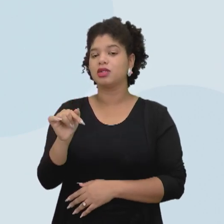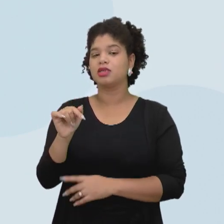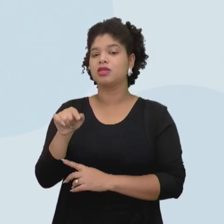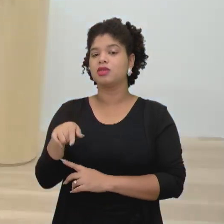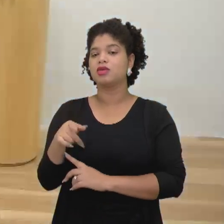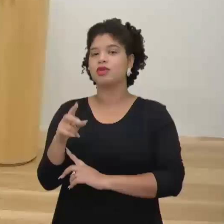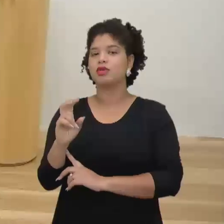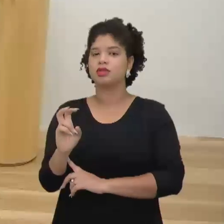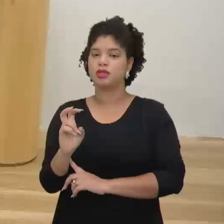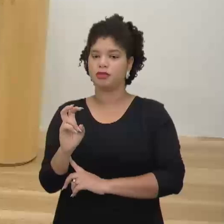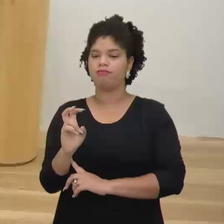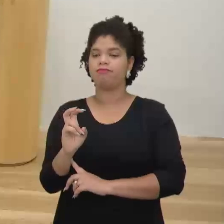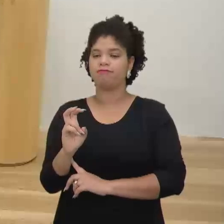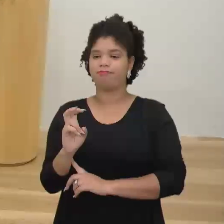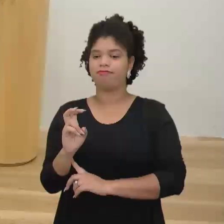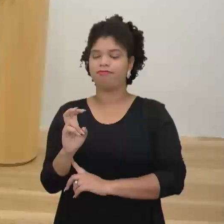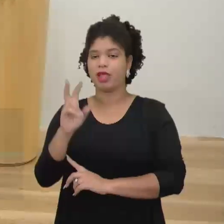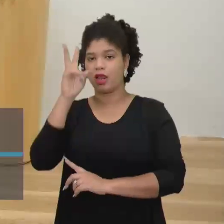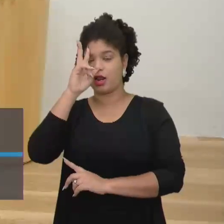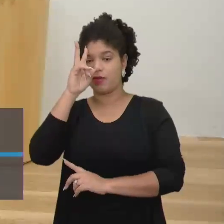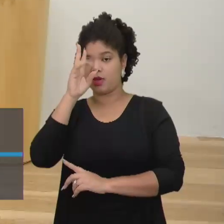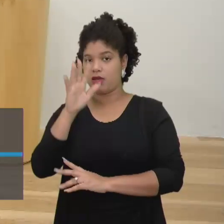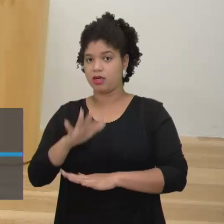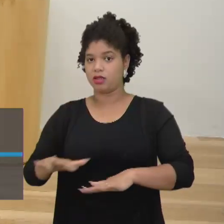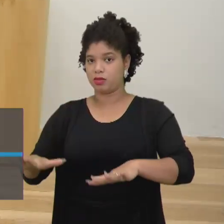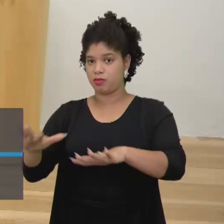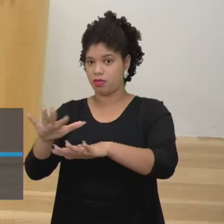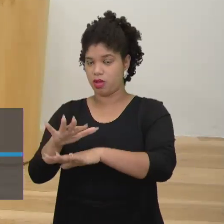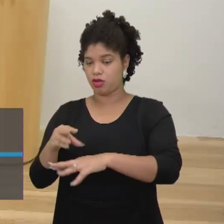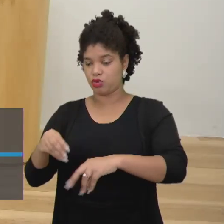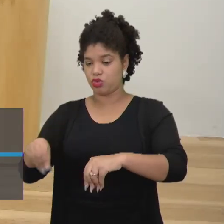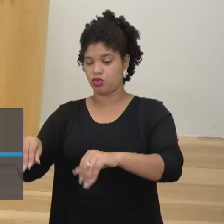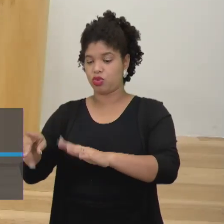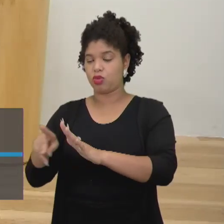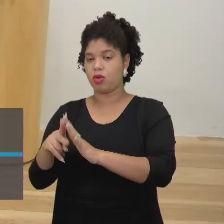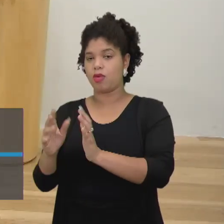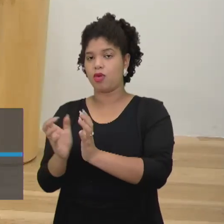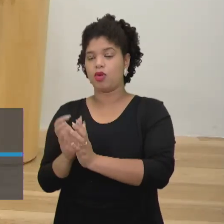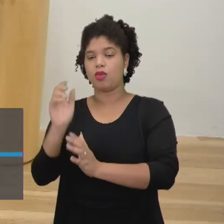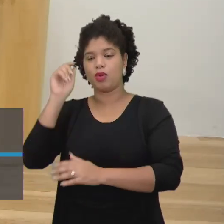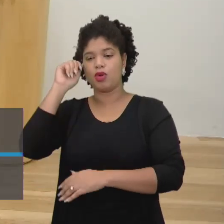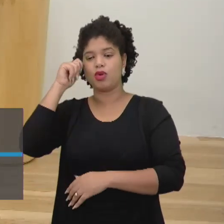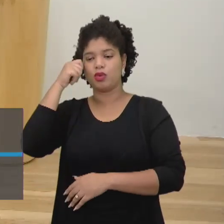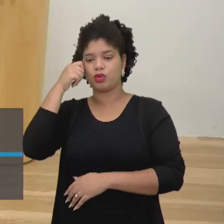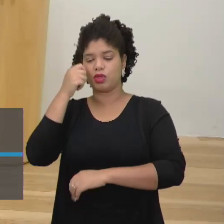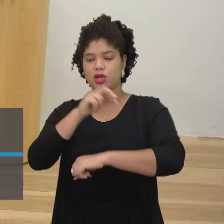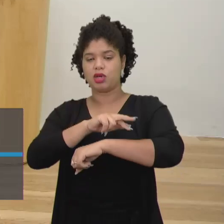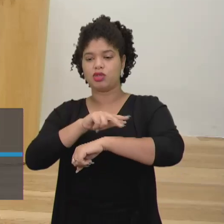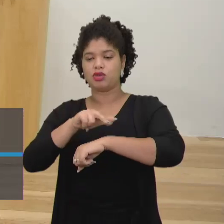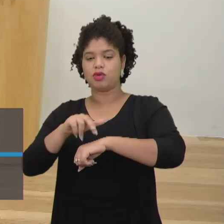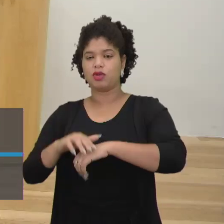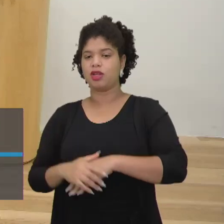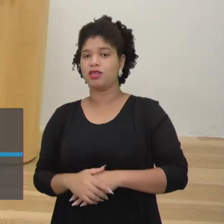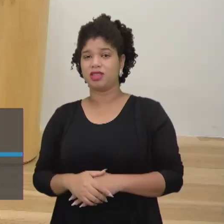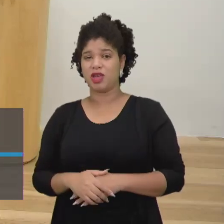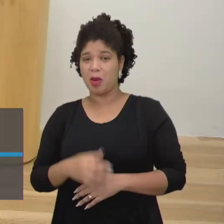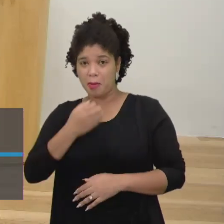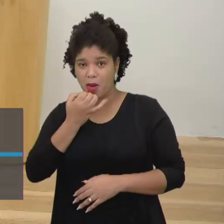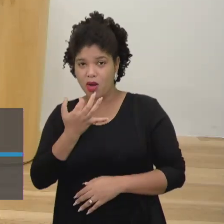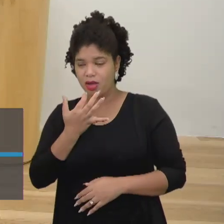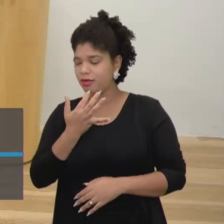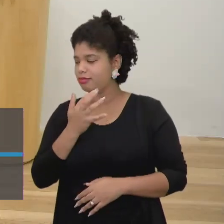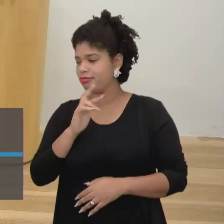gente na geral, de que essas terras que estão com a comunidade étnica preta ou negra são as piores terras.